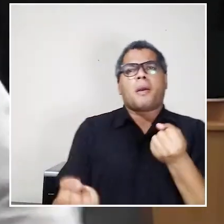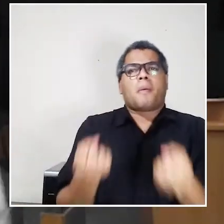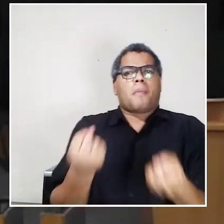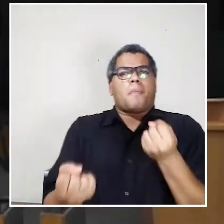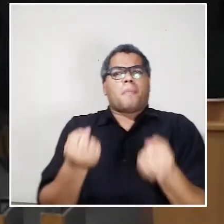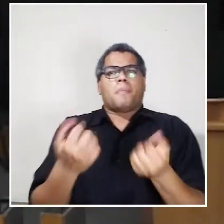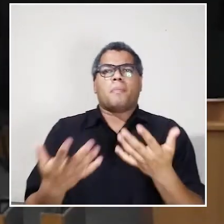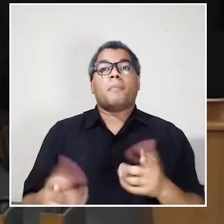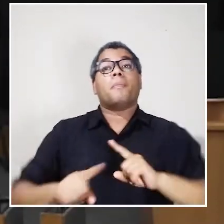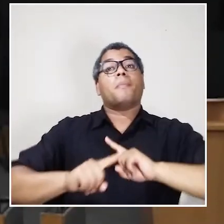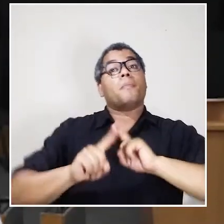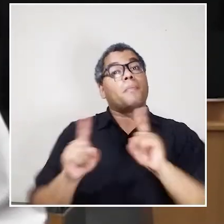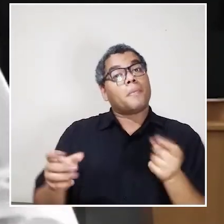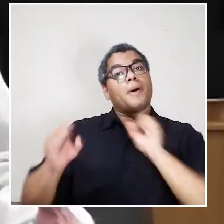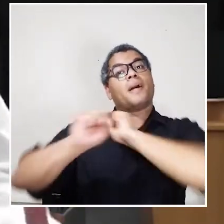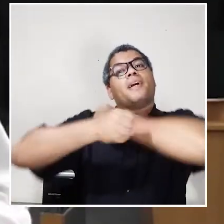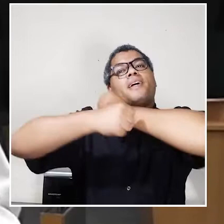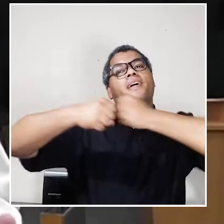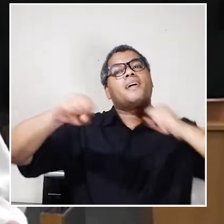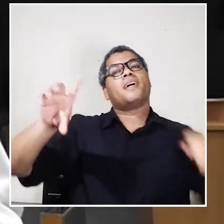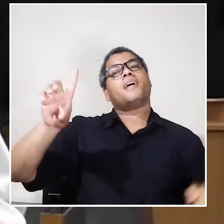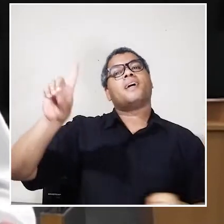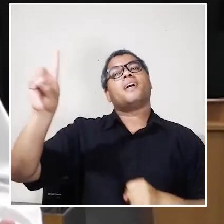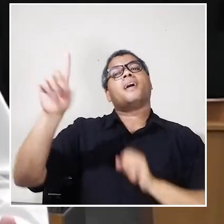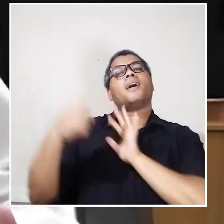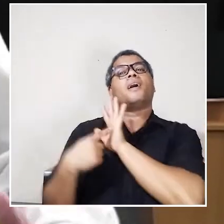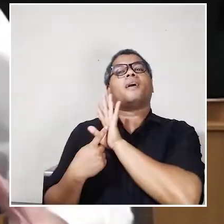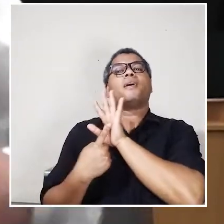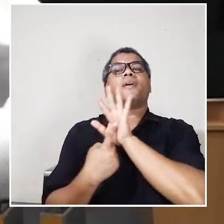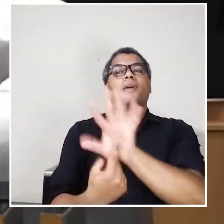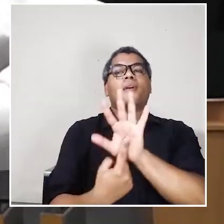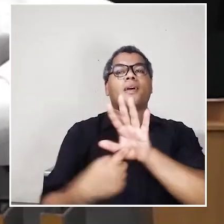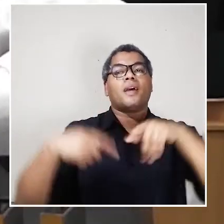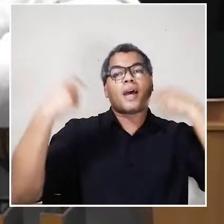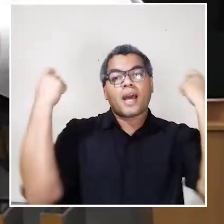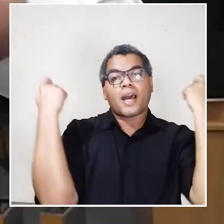para pesá-lo. Mas a grandeza de Deus revela a